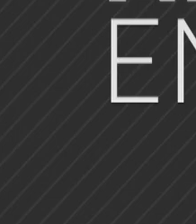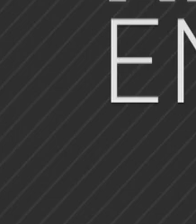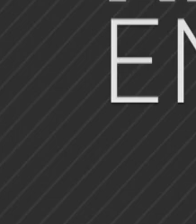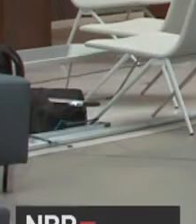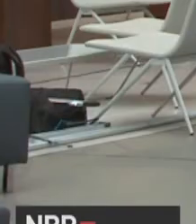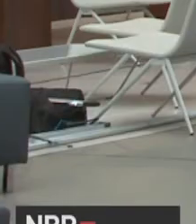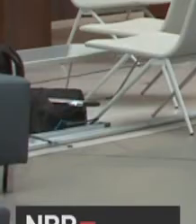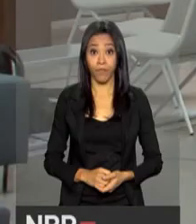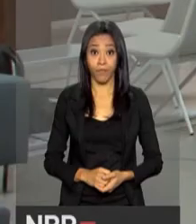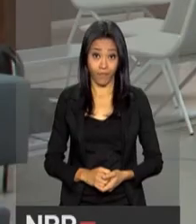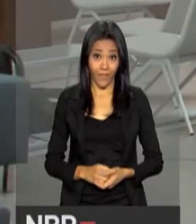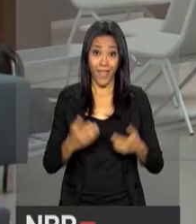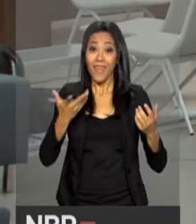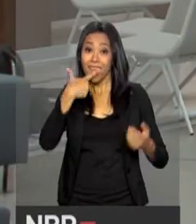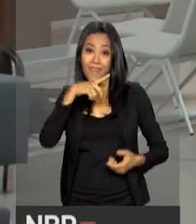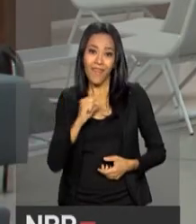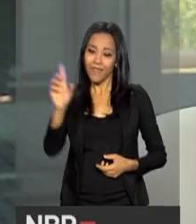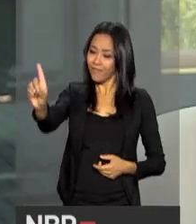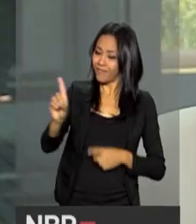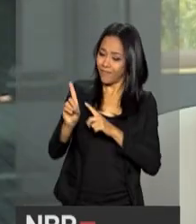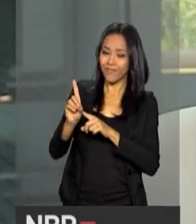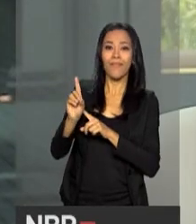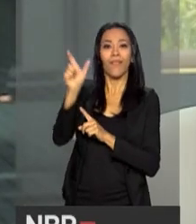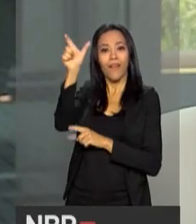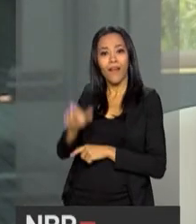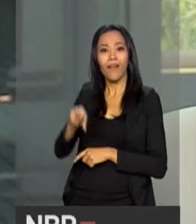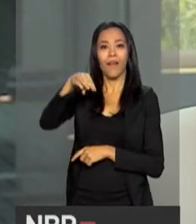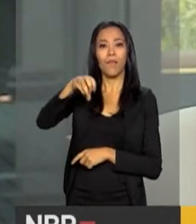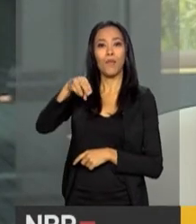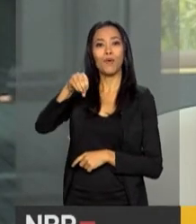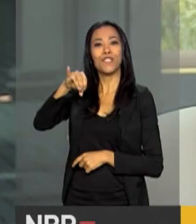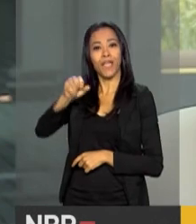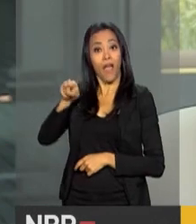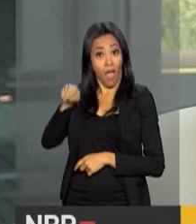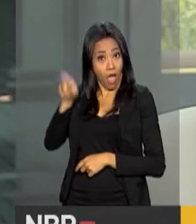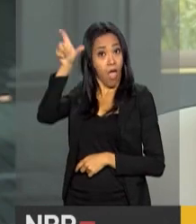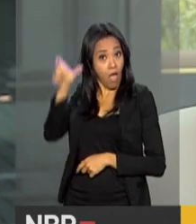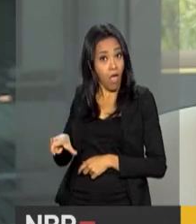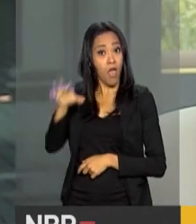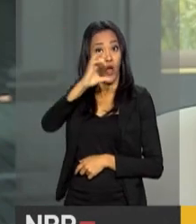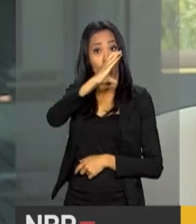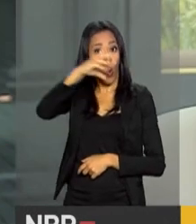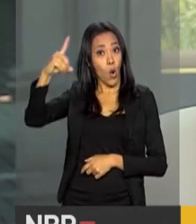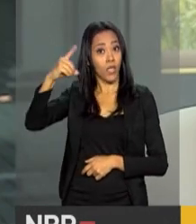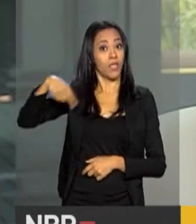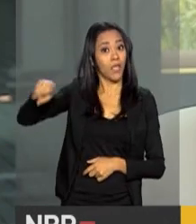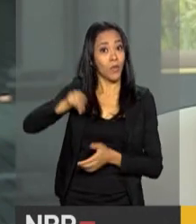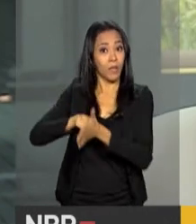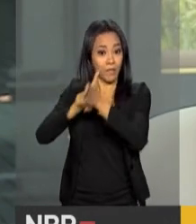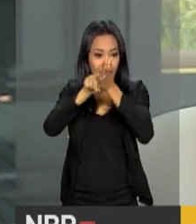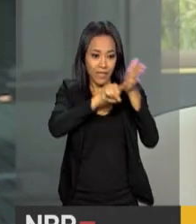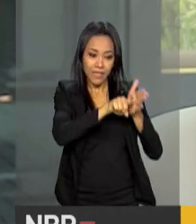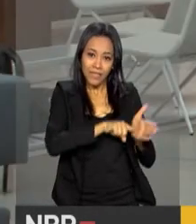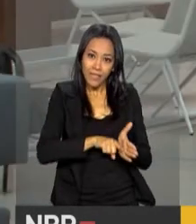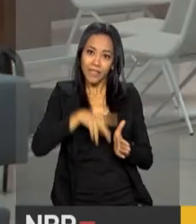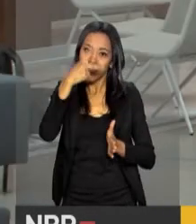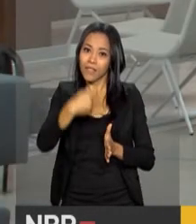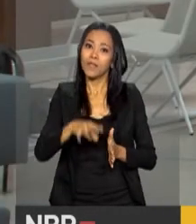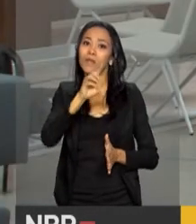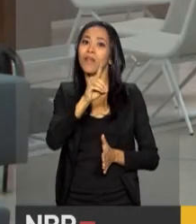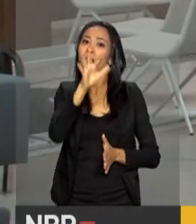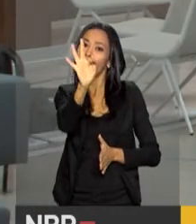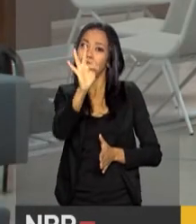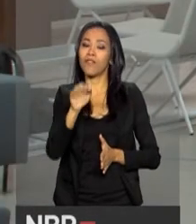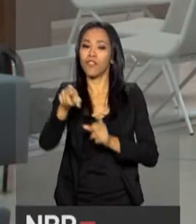e quem conversa hoje com a gente a mônica de oliveira lima coordenadora operacional do censo agropecuário no distrito federal muito bem